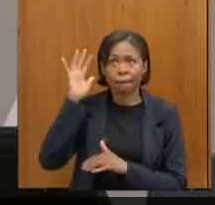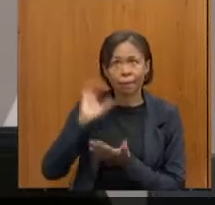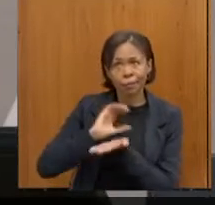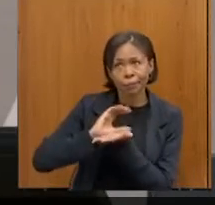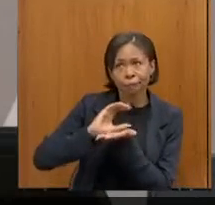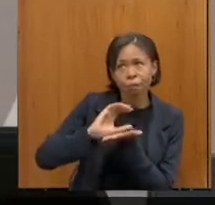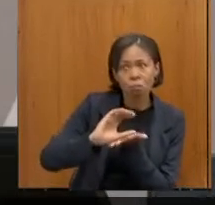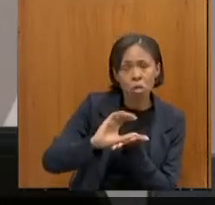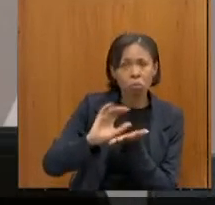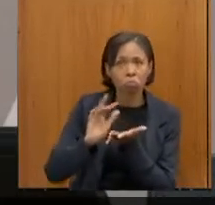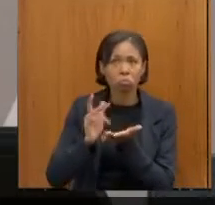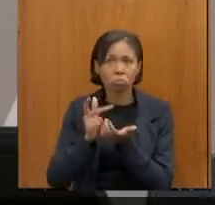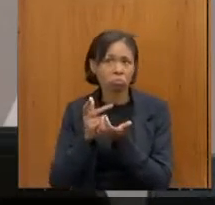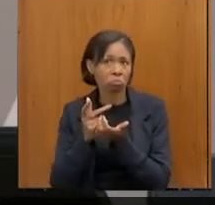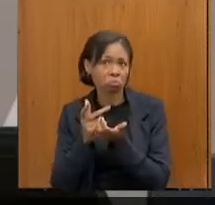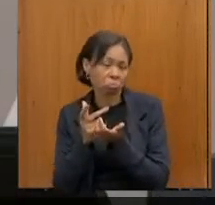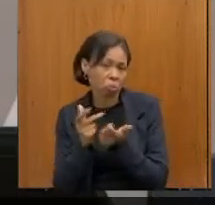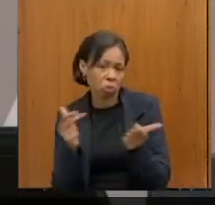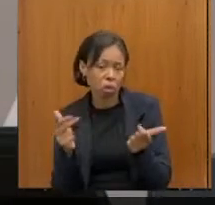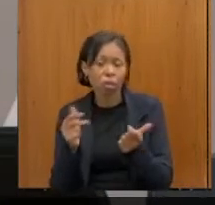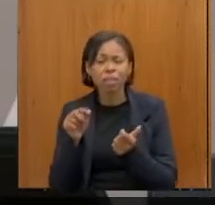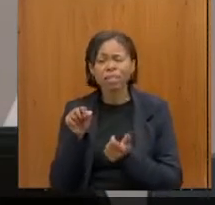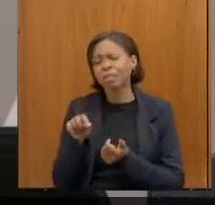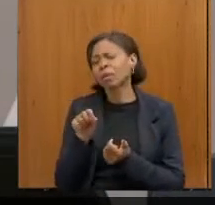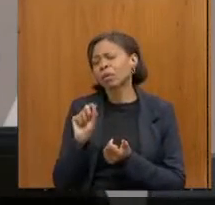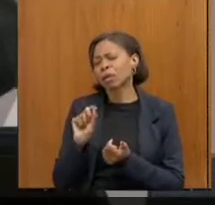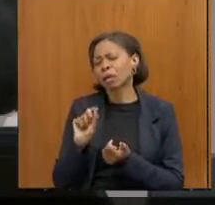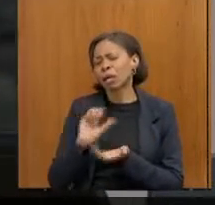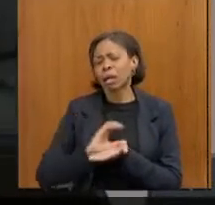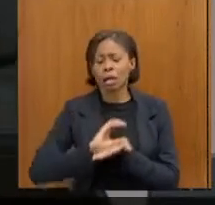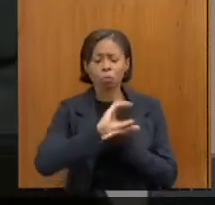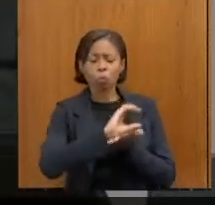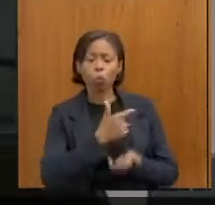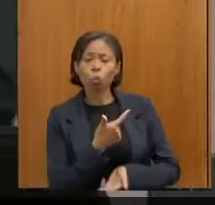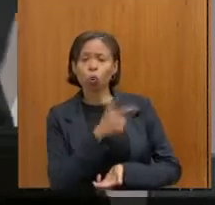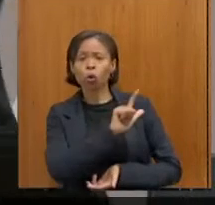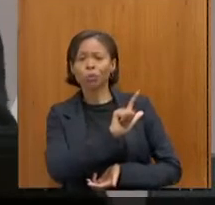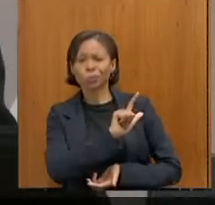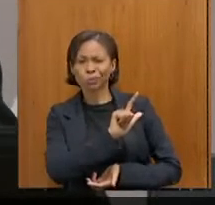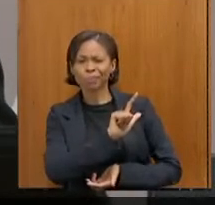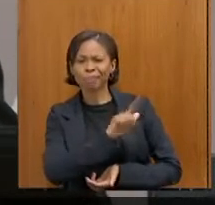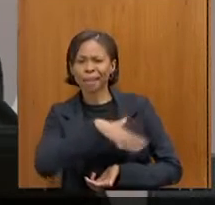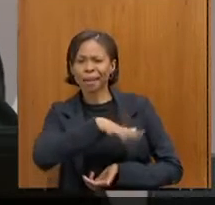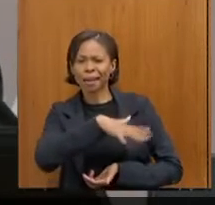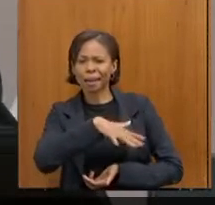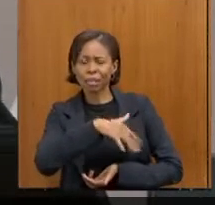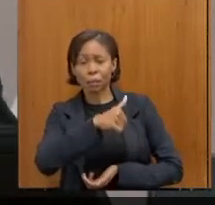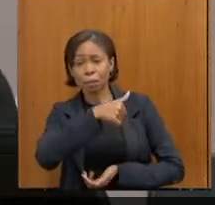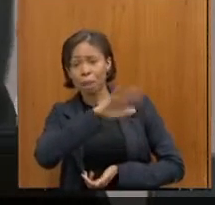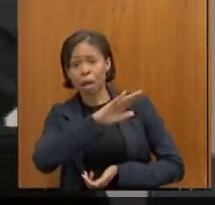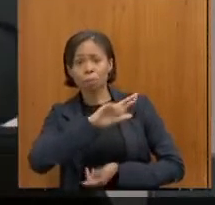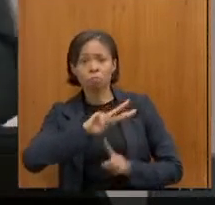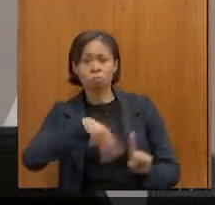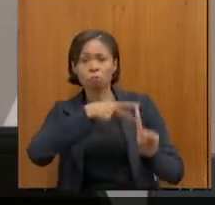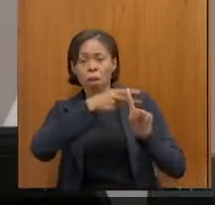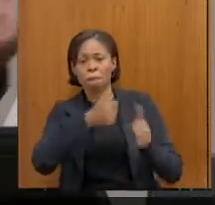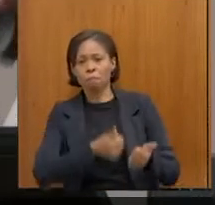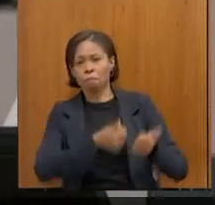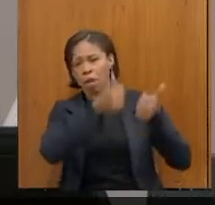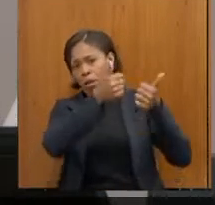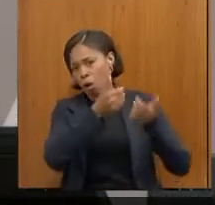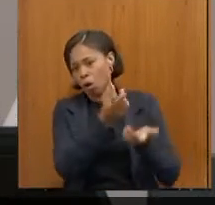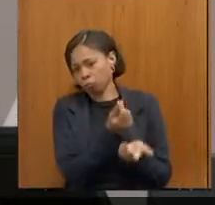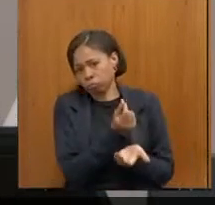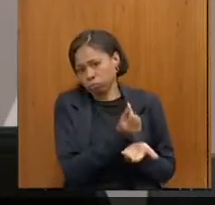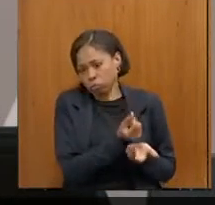investimento ela aplica em um outro em o que pode ser mais rentável do ponto de